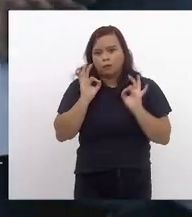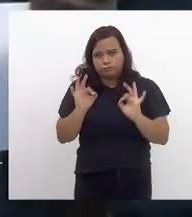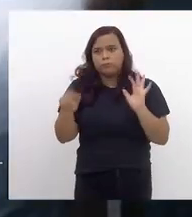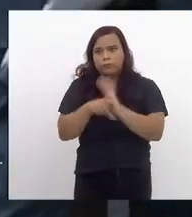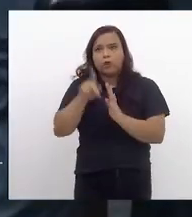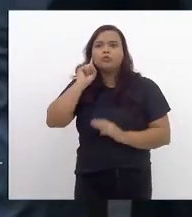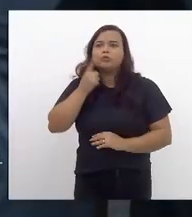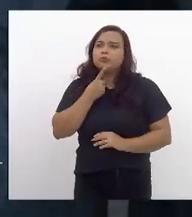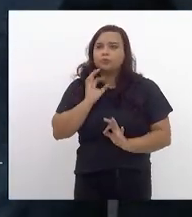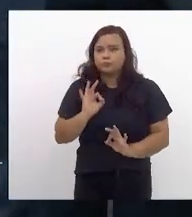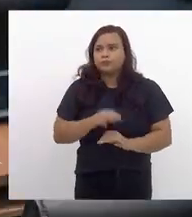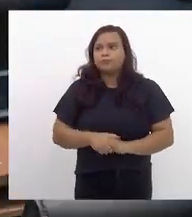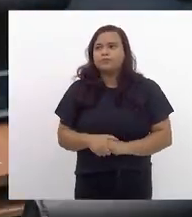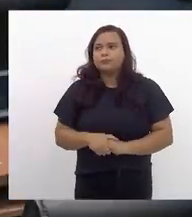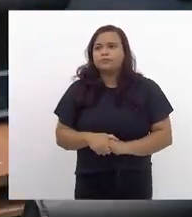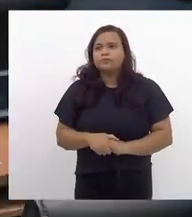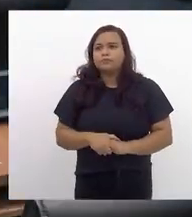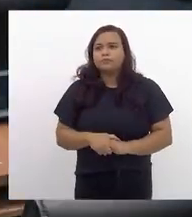surdos.